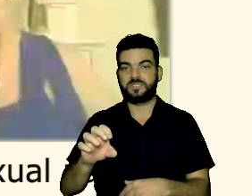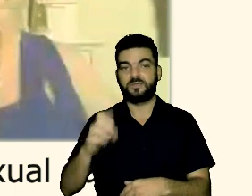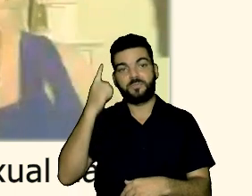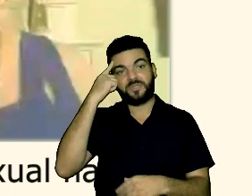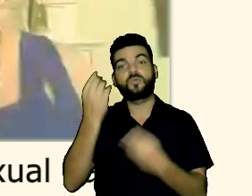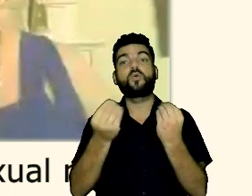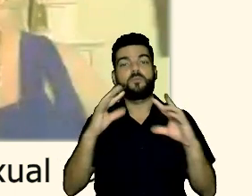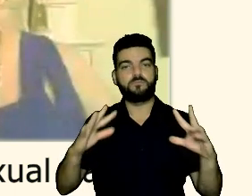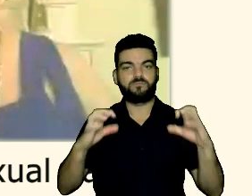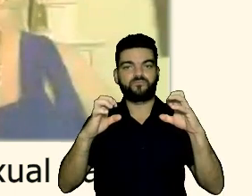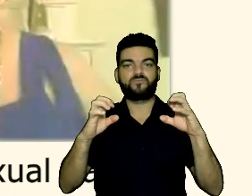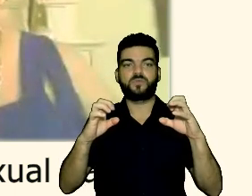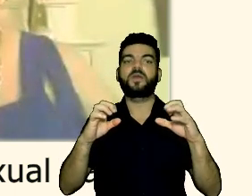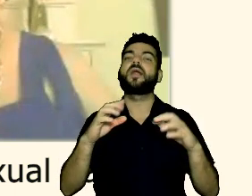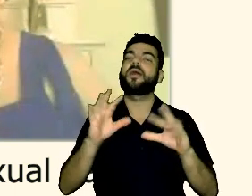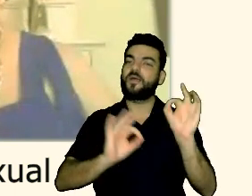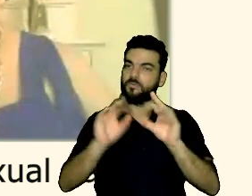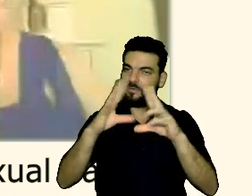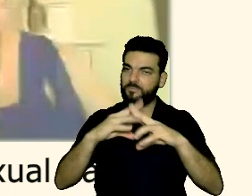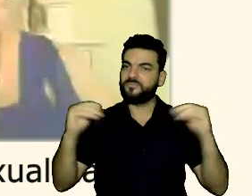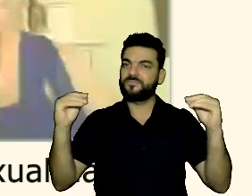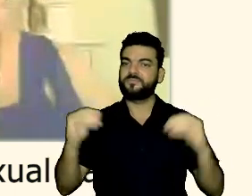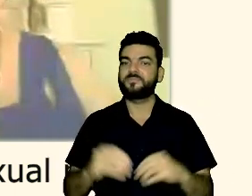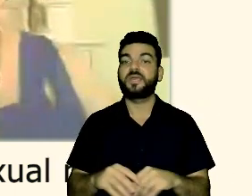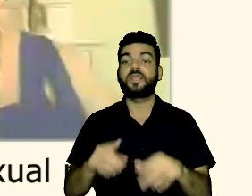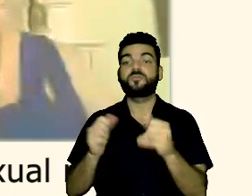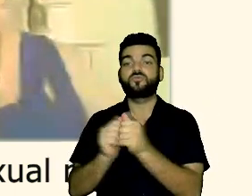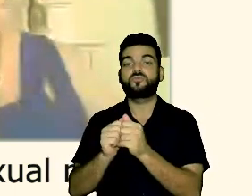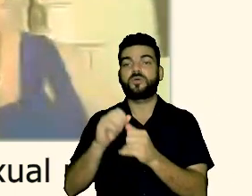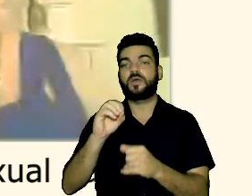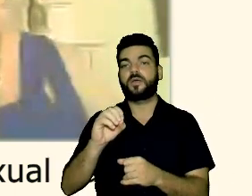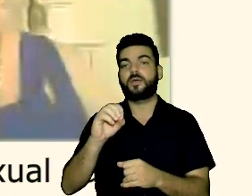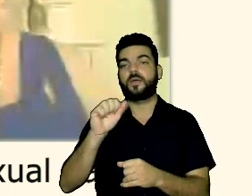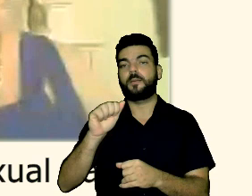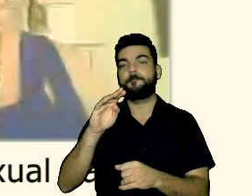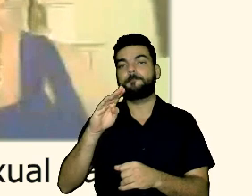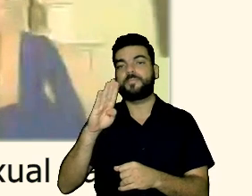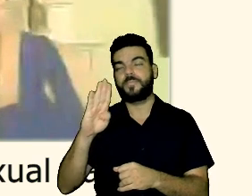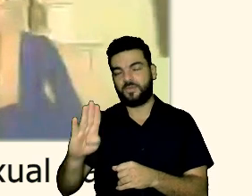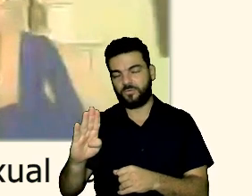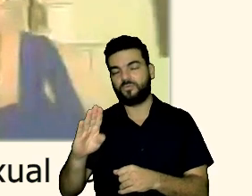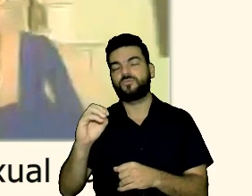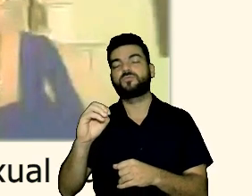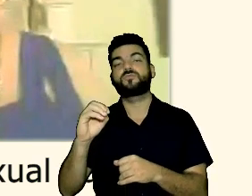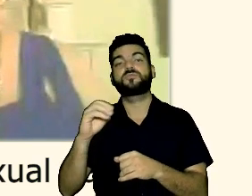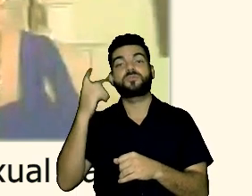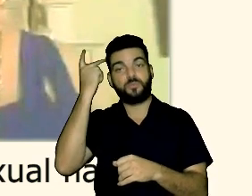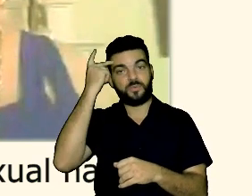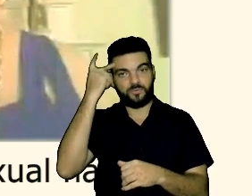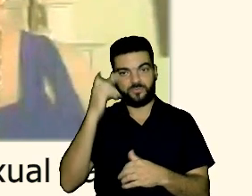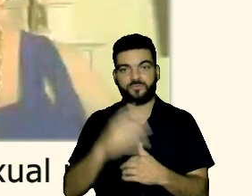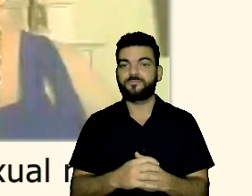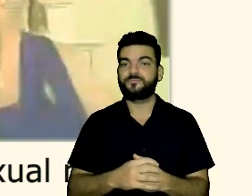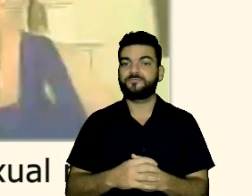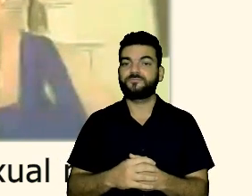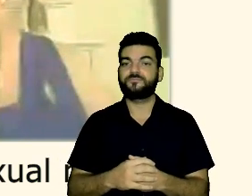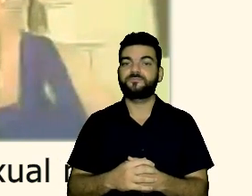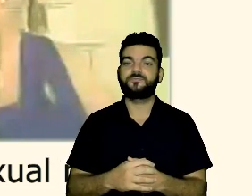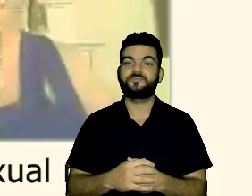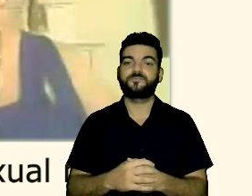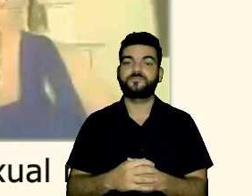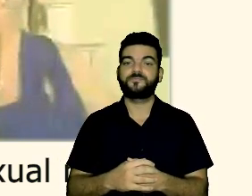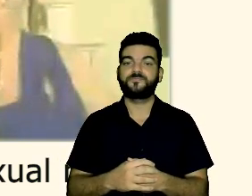métodos adequados de solução de conflitos. É conselheira da ABO São Paulo, né, Associação Brasileira de Ouvidores e